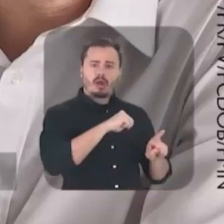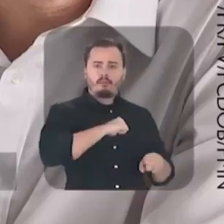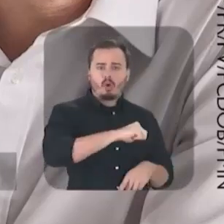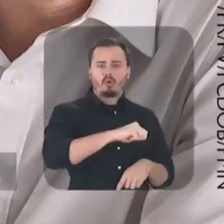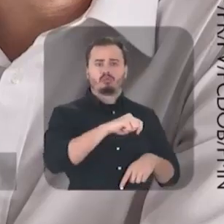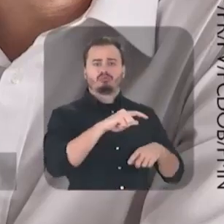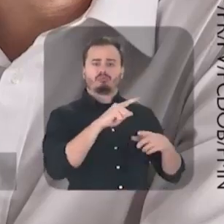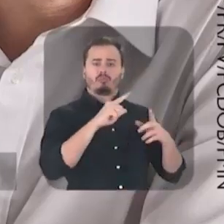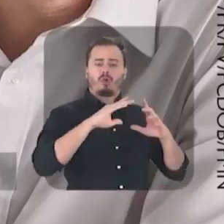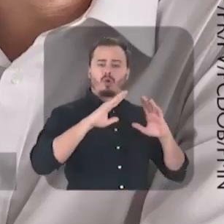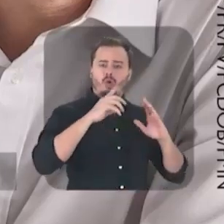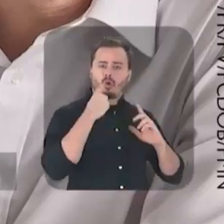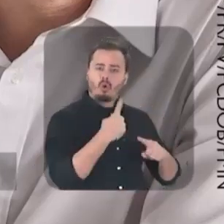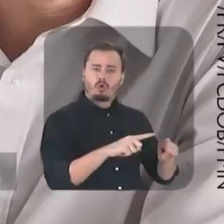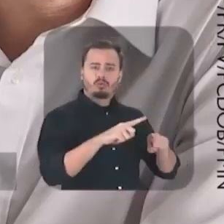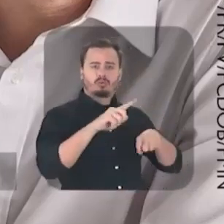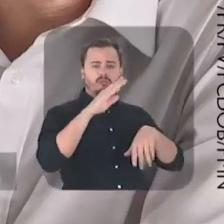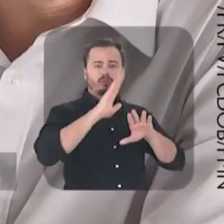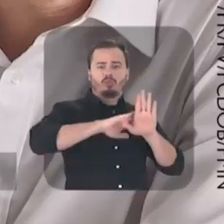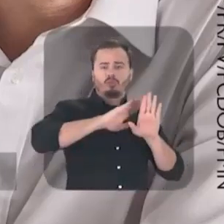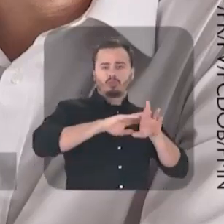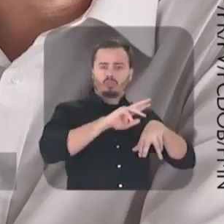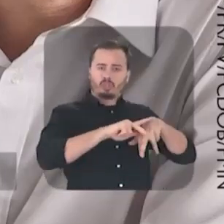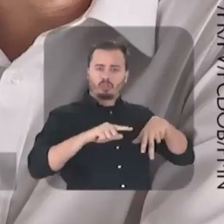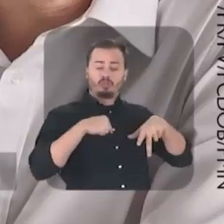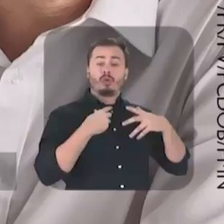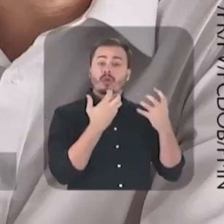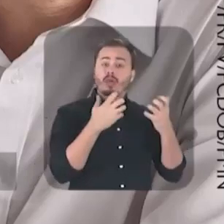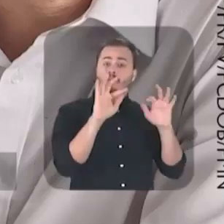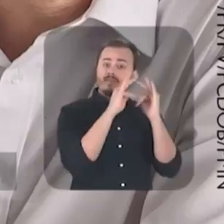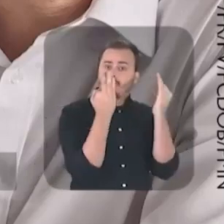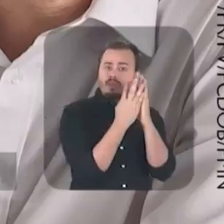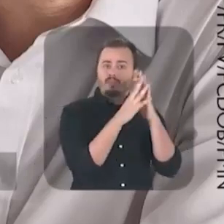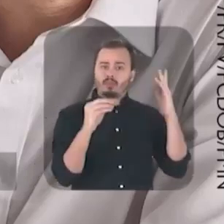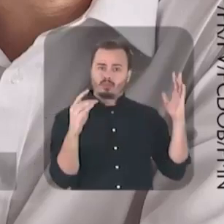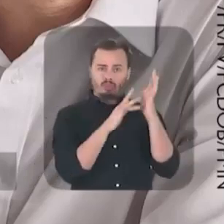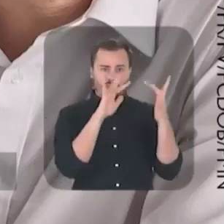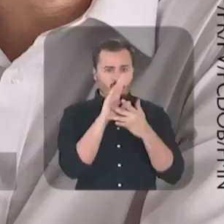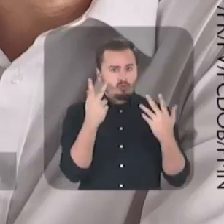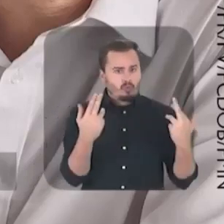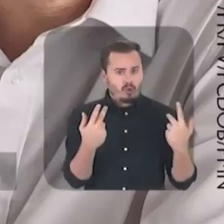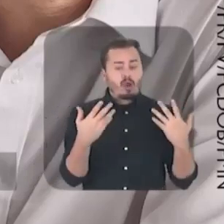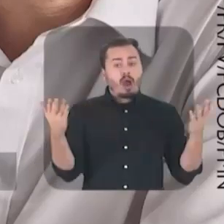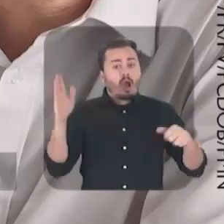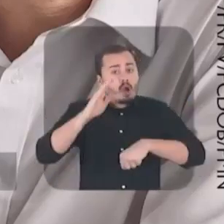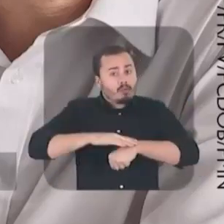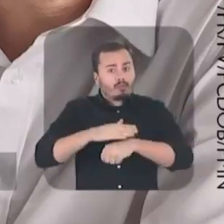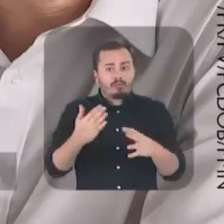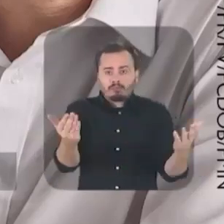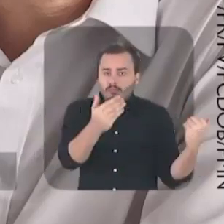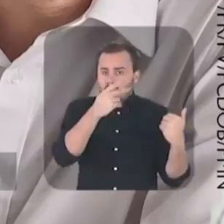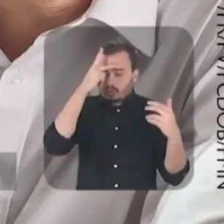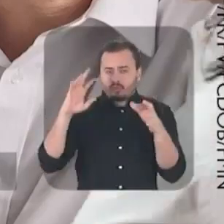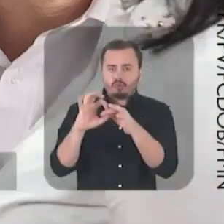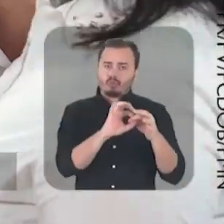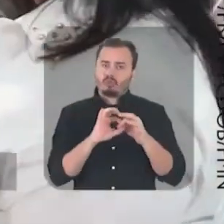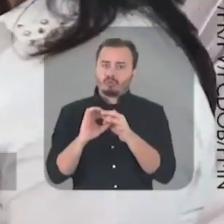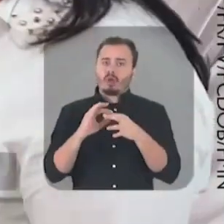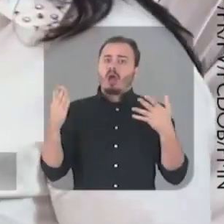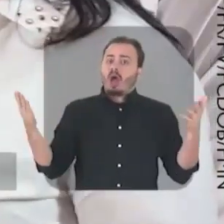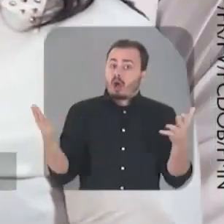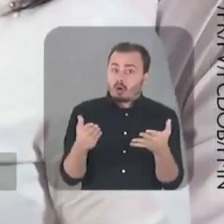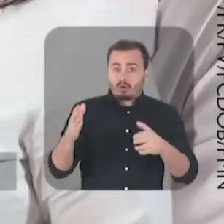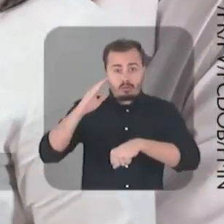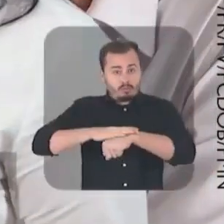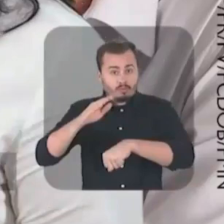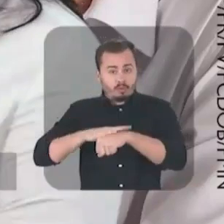família segundo o modelo de Jesus. É hora de juntar o povo, é hora de dar a sétima volta em torno das muralhas. É hora de vencer. Um cordão de